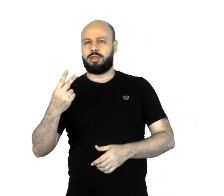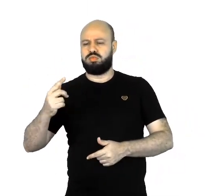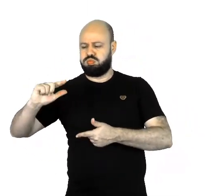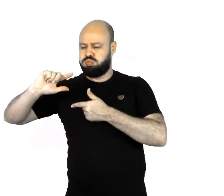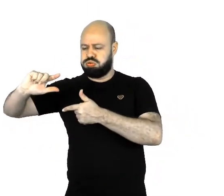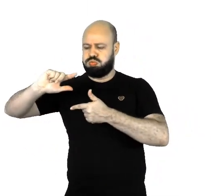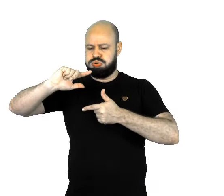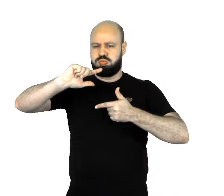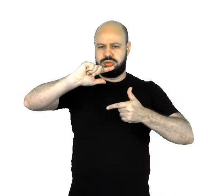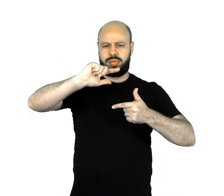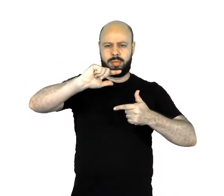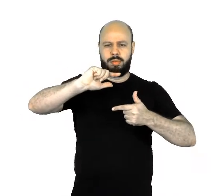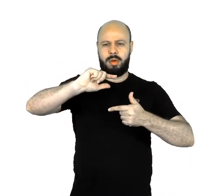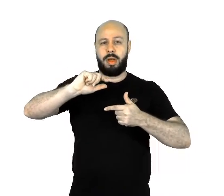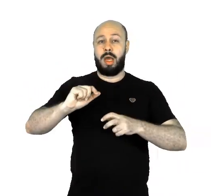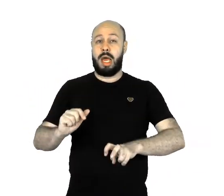3 placas,